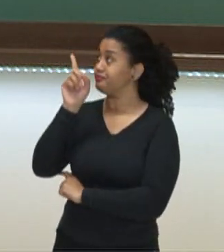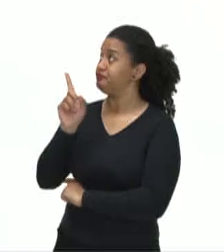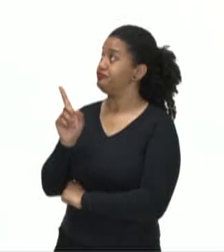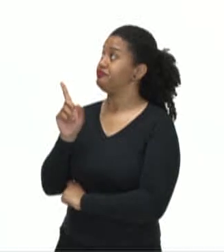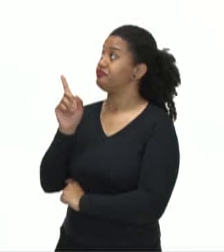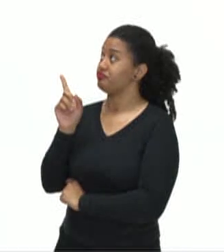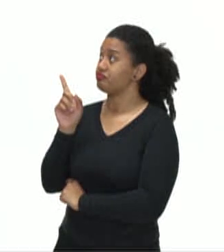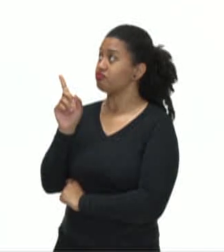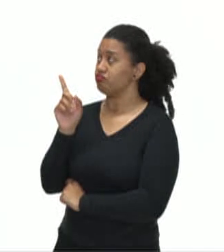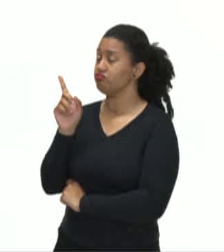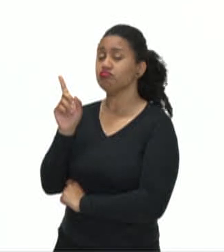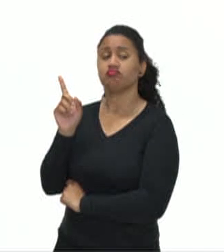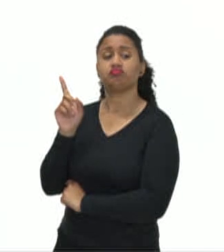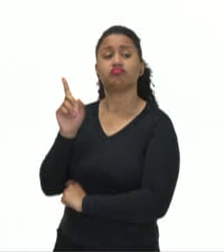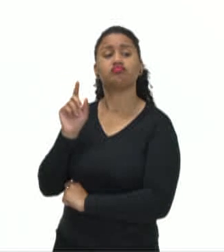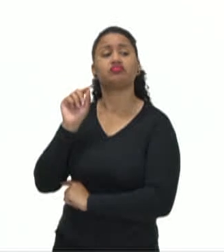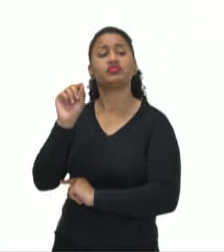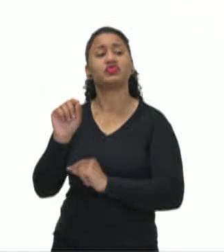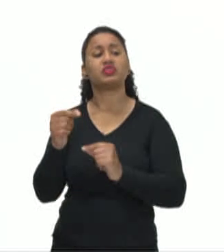né? Muito a questão da